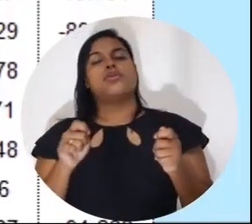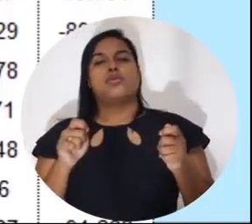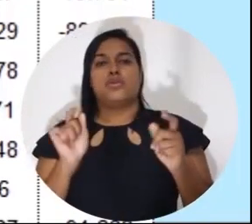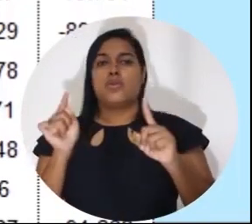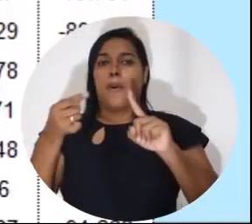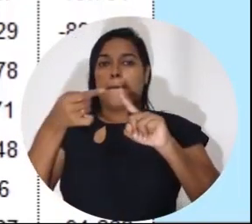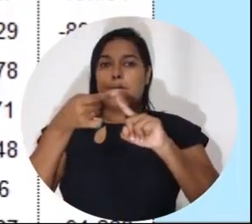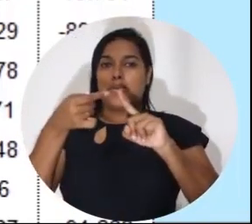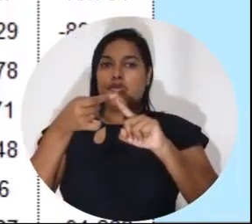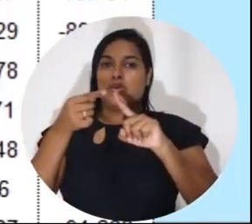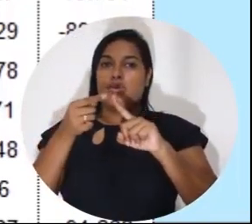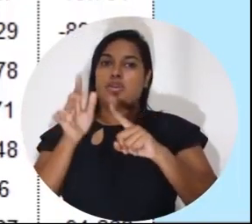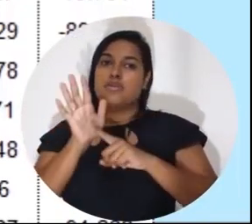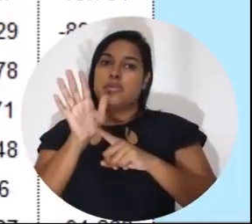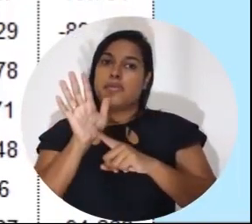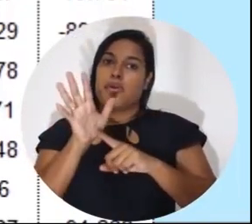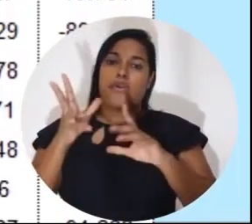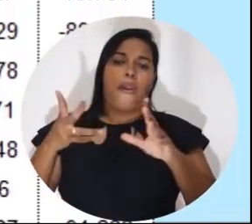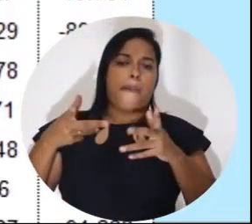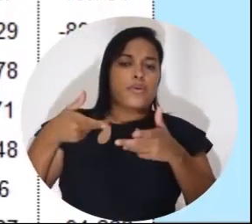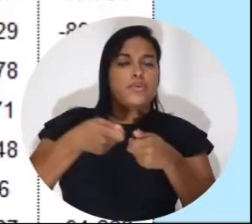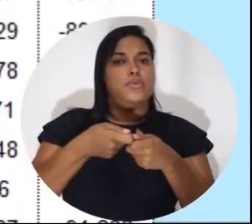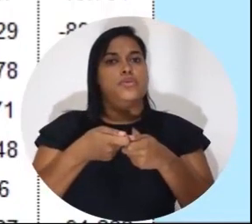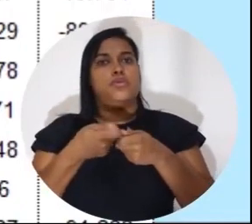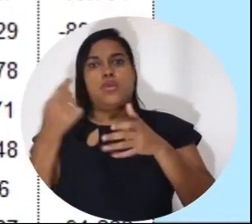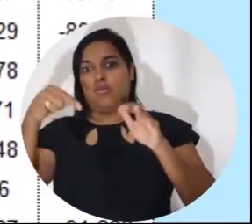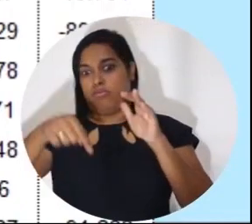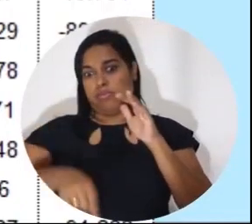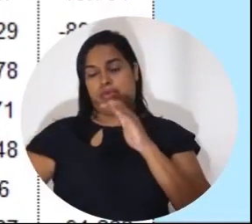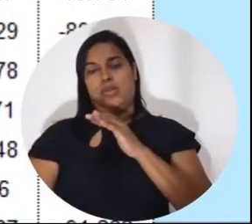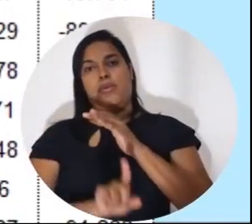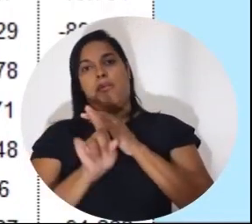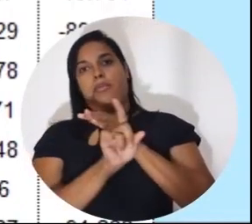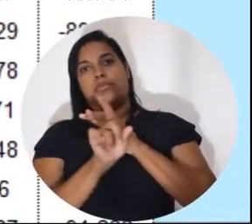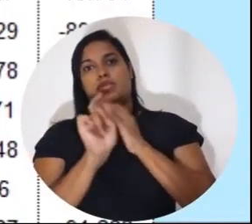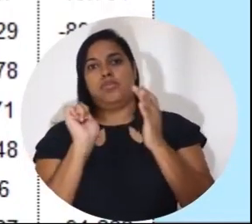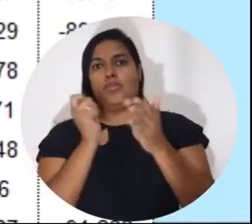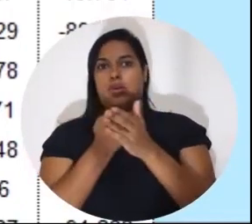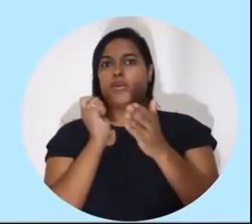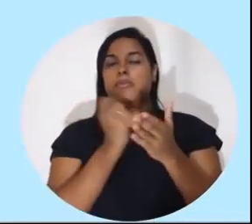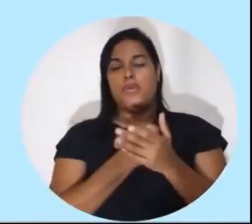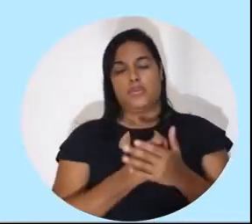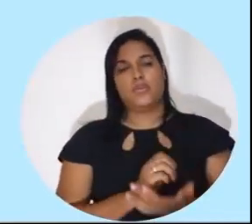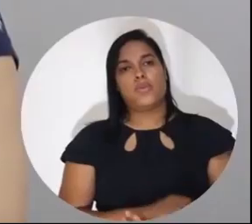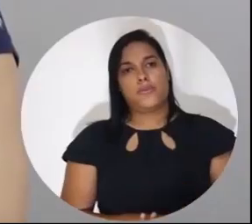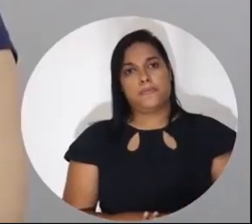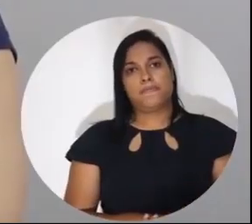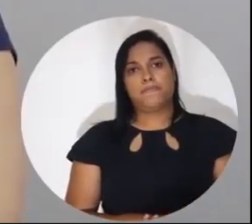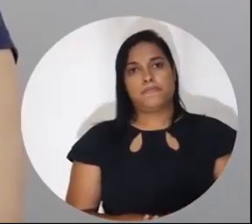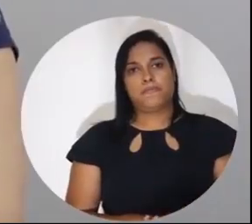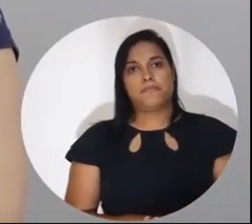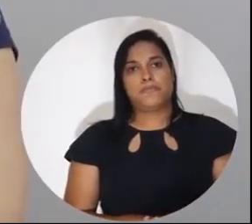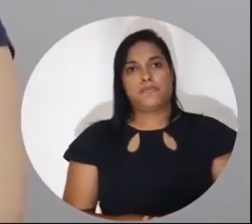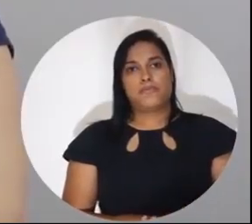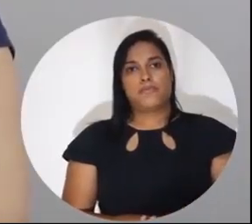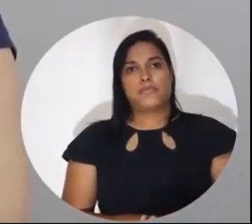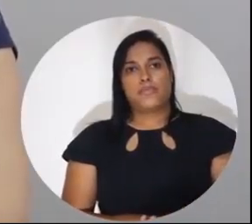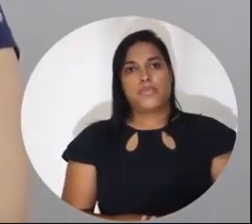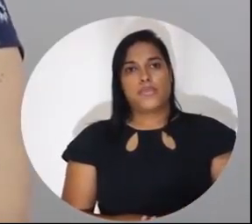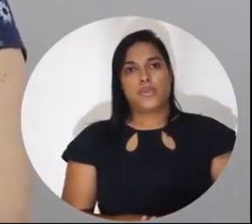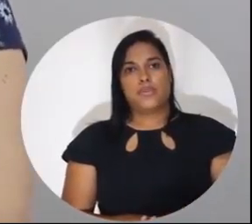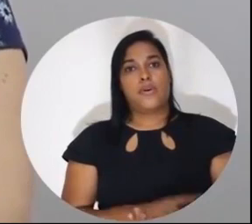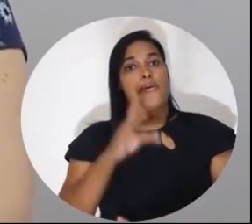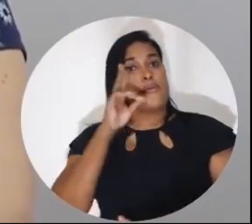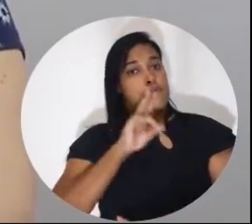ela objetiva apenas mostrar de uma forma geral, ela não iria se aprofundar no balanço de pagamentos. Gente, vejam